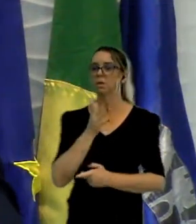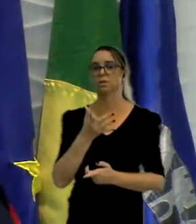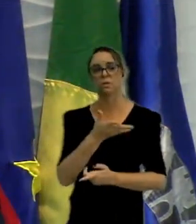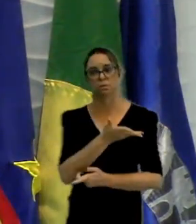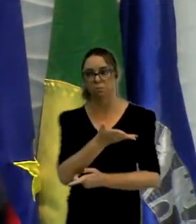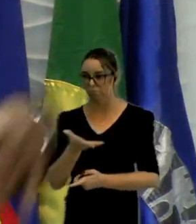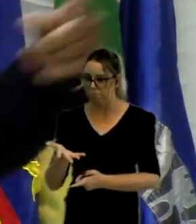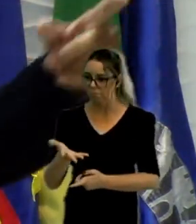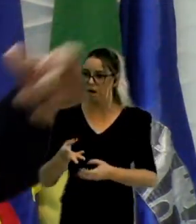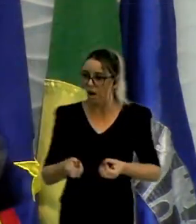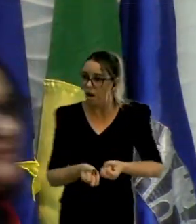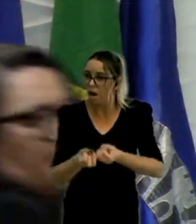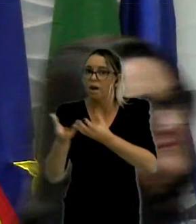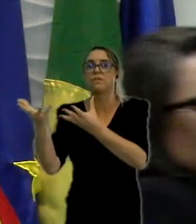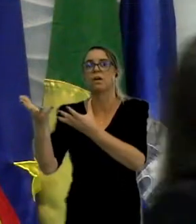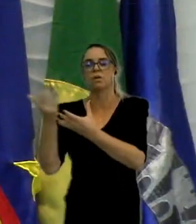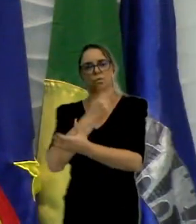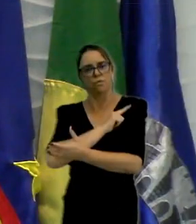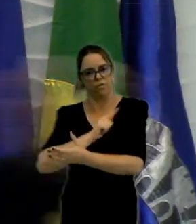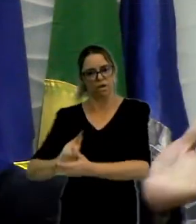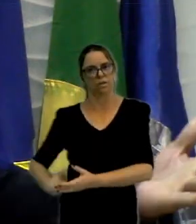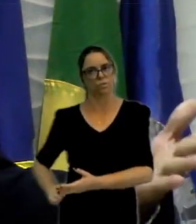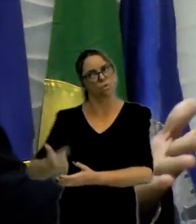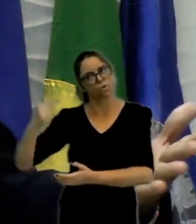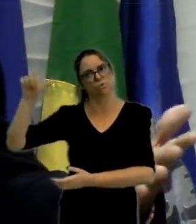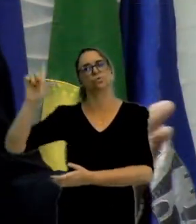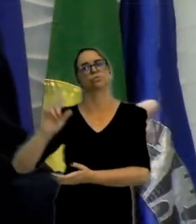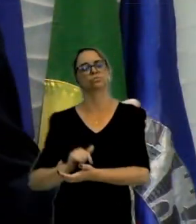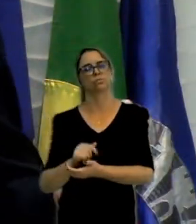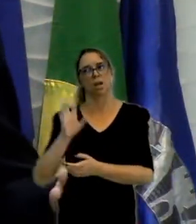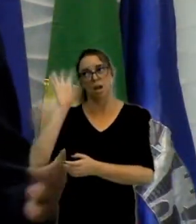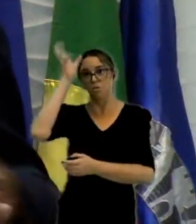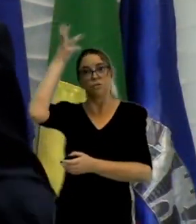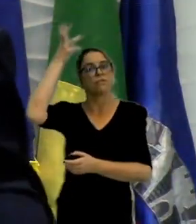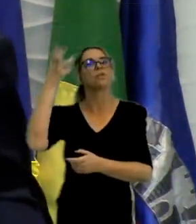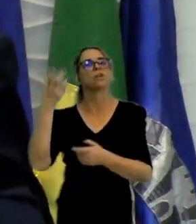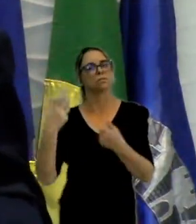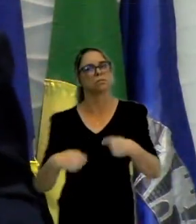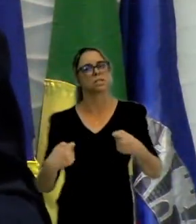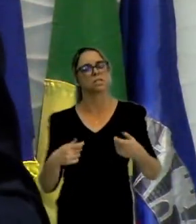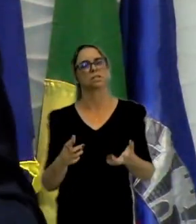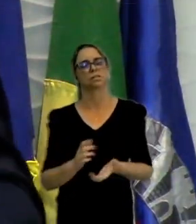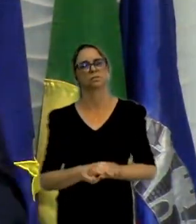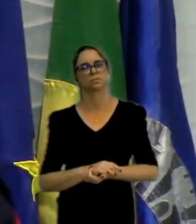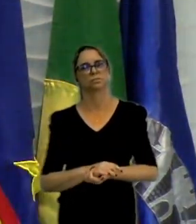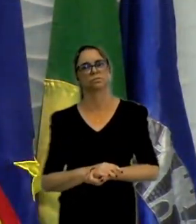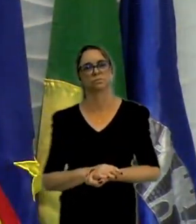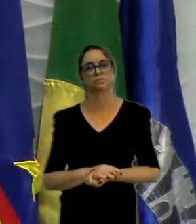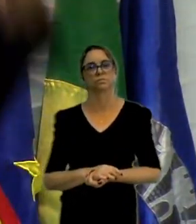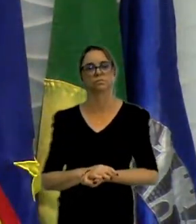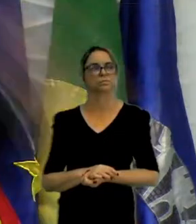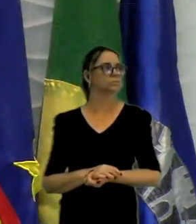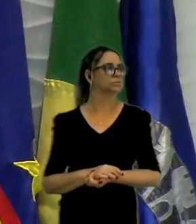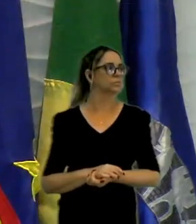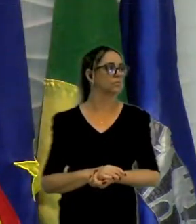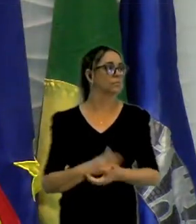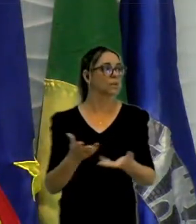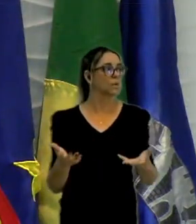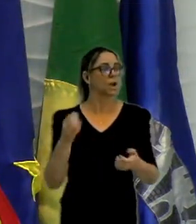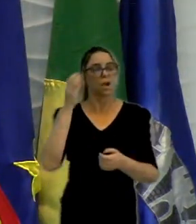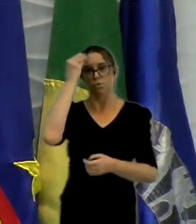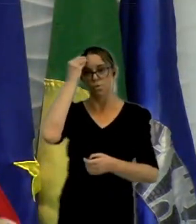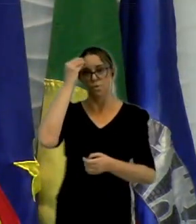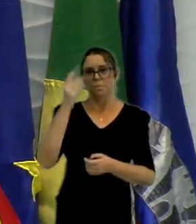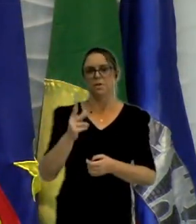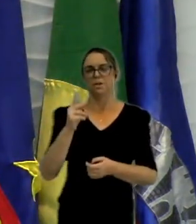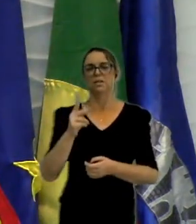do município para o governo e procurar resolver. Aí é onde é que está a culpa